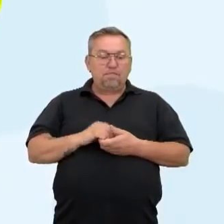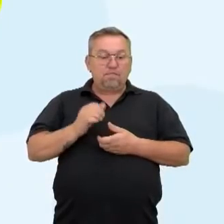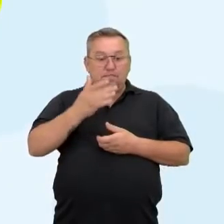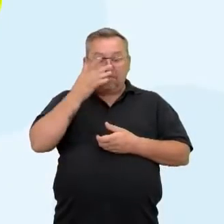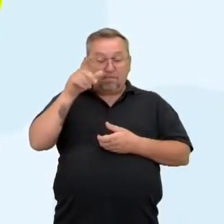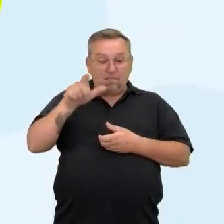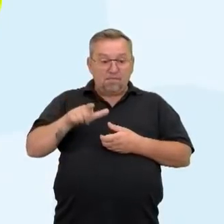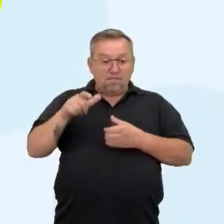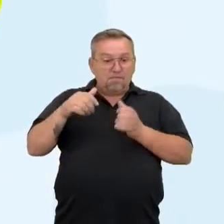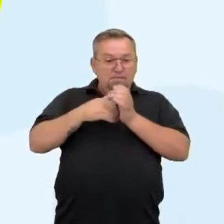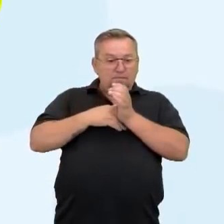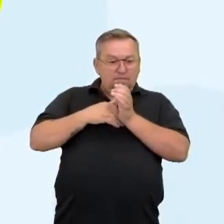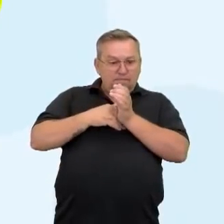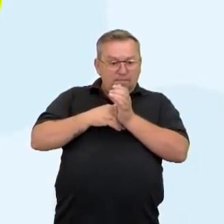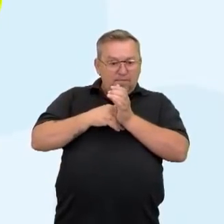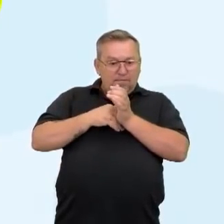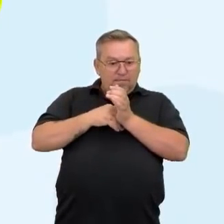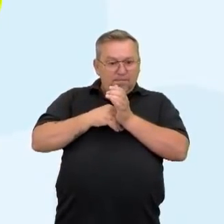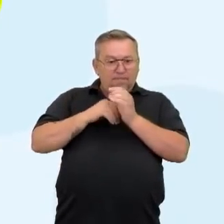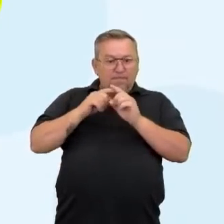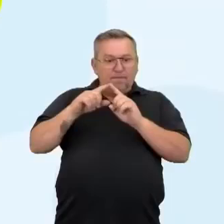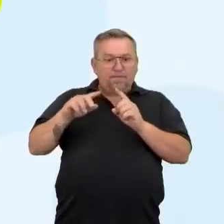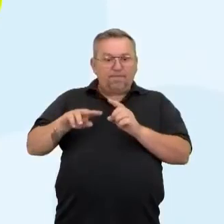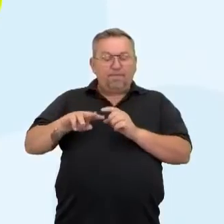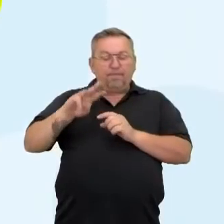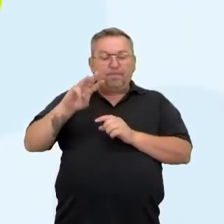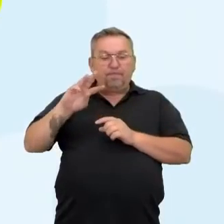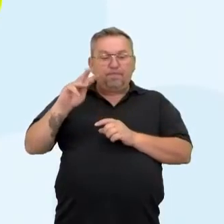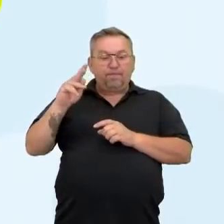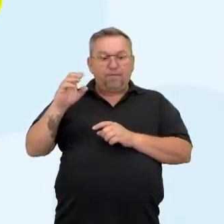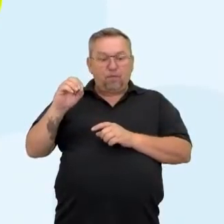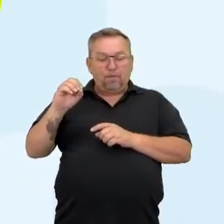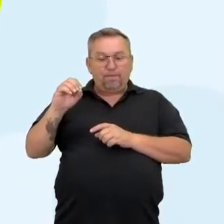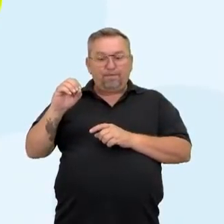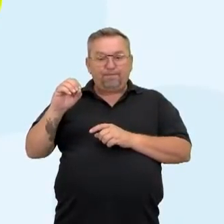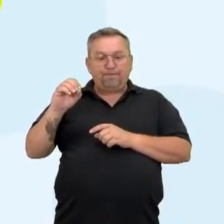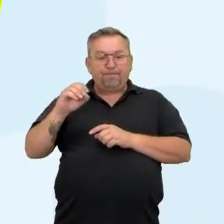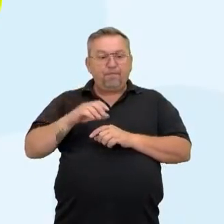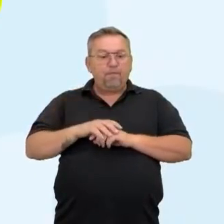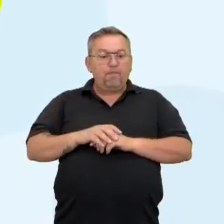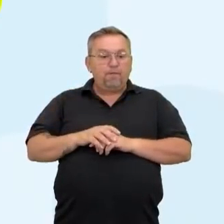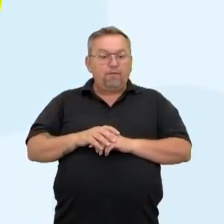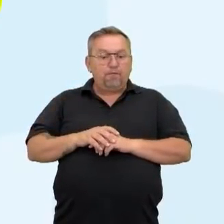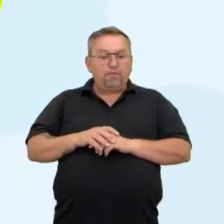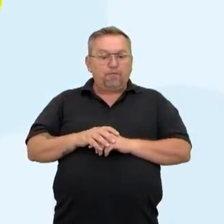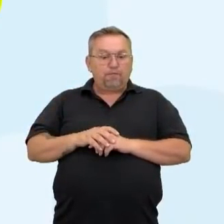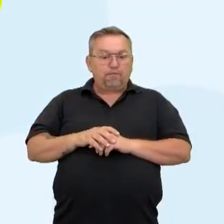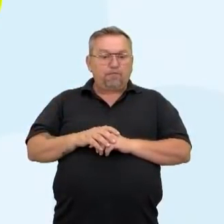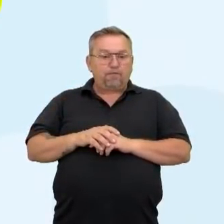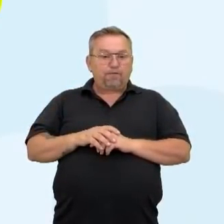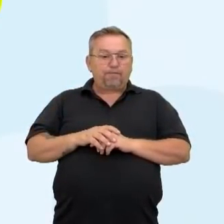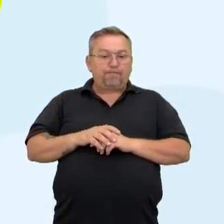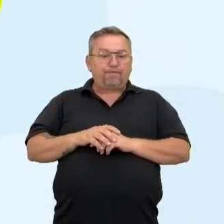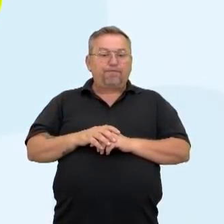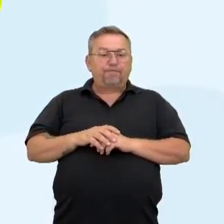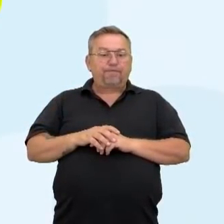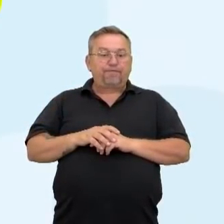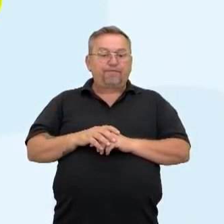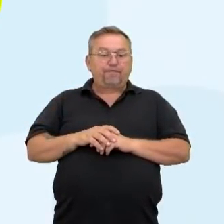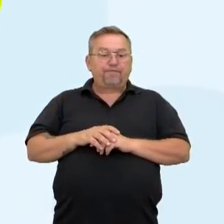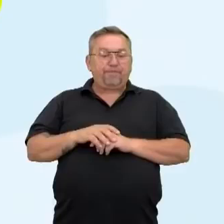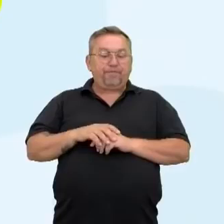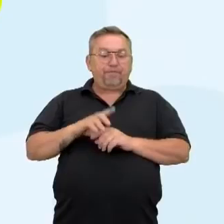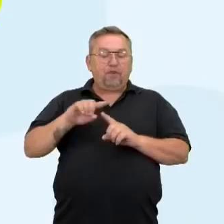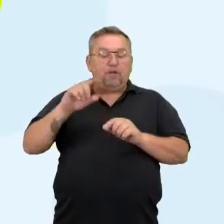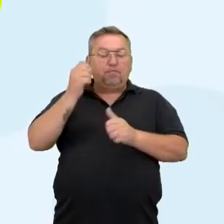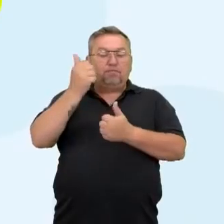está oculto, digamos, mas o sujeito é o who, então você não precisa colocar o did. Então, tá? Who went to Venice. É só você trocar o nome